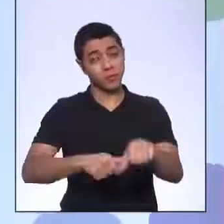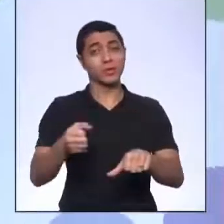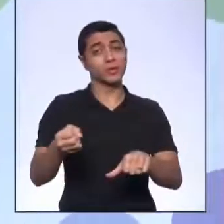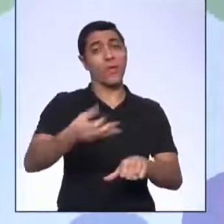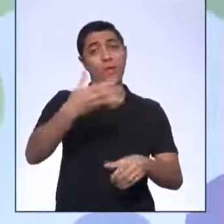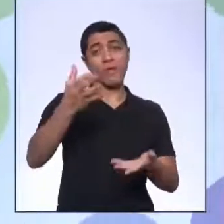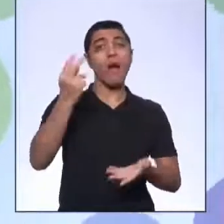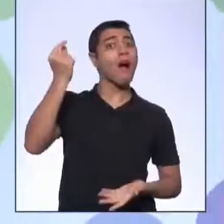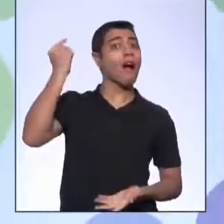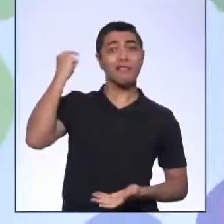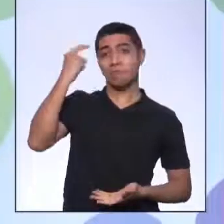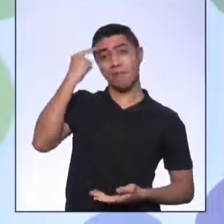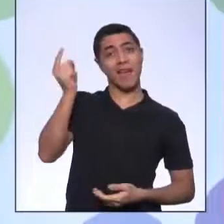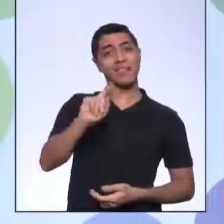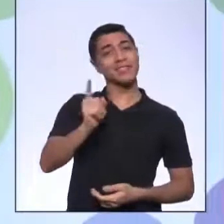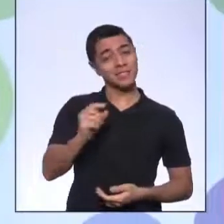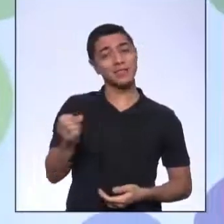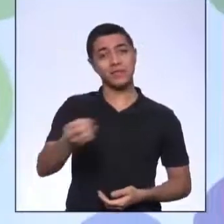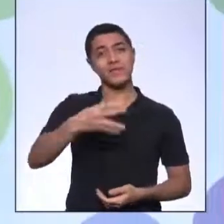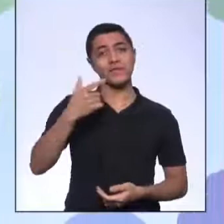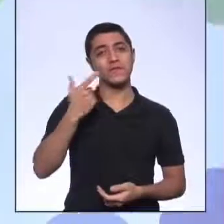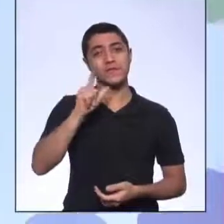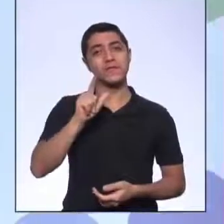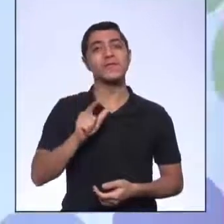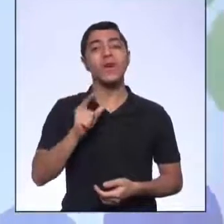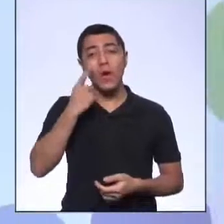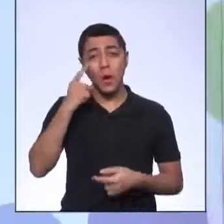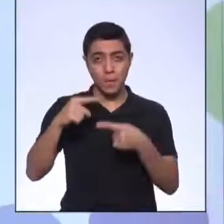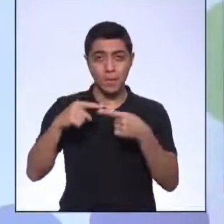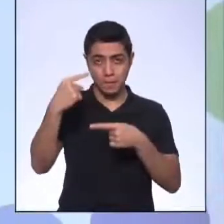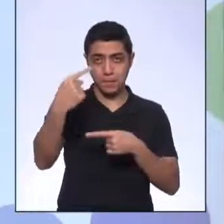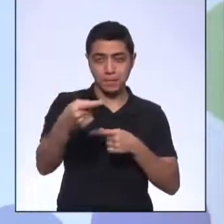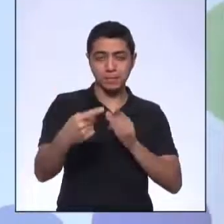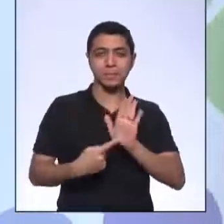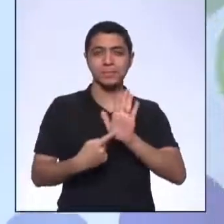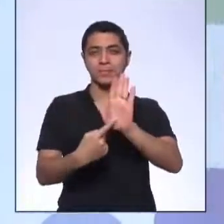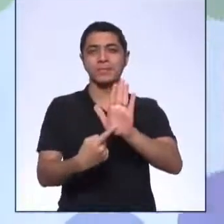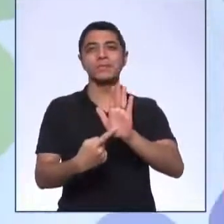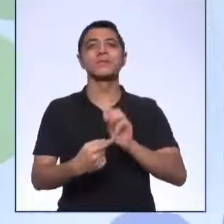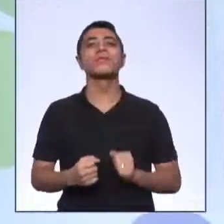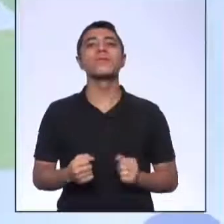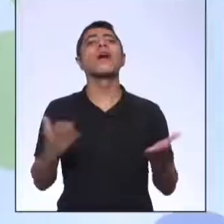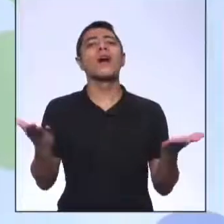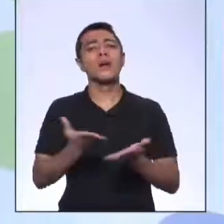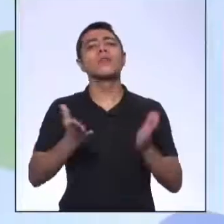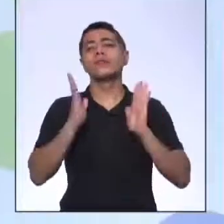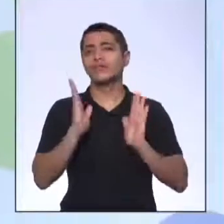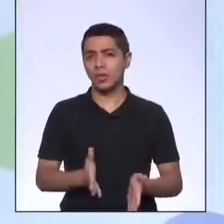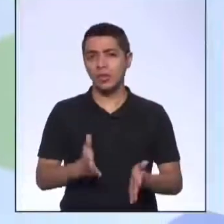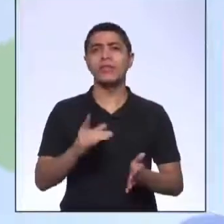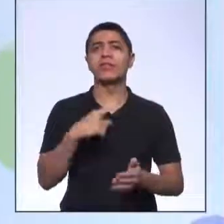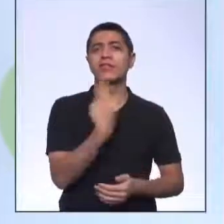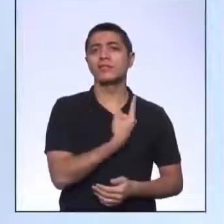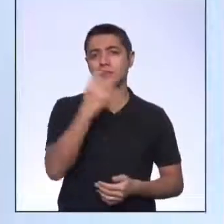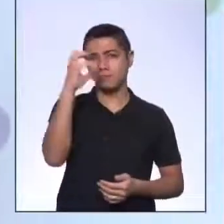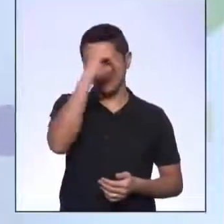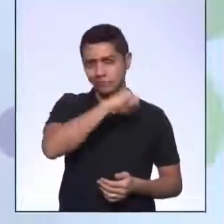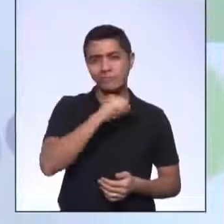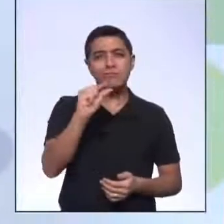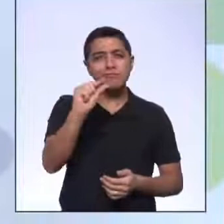fazer Olha só vamos lá para o próximo então gente agora que nós já Vimos um pouquinho né